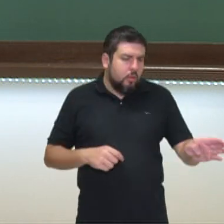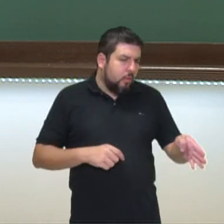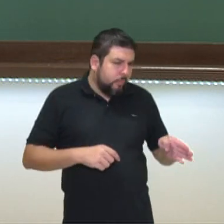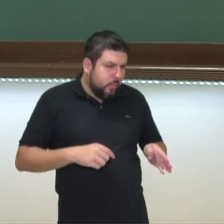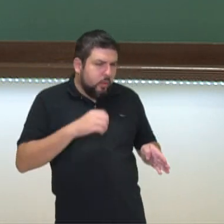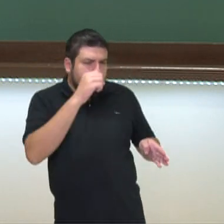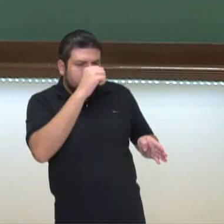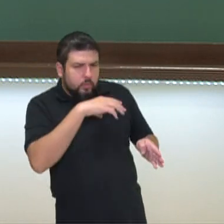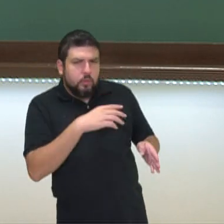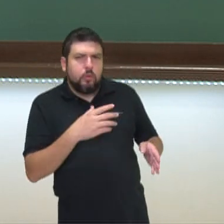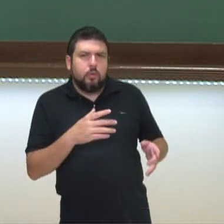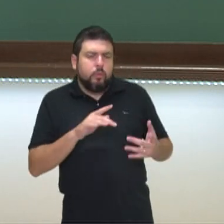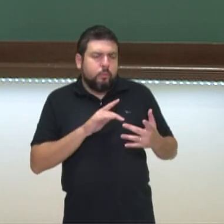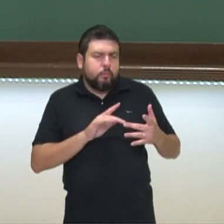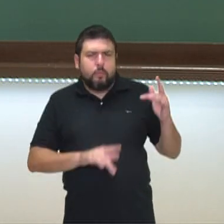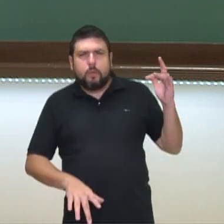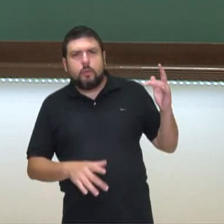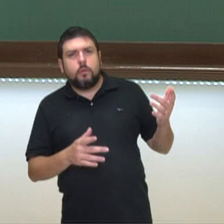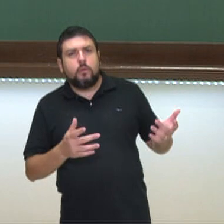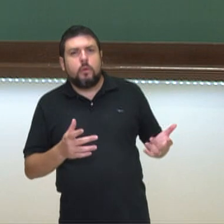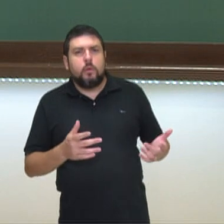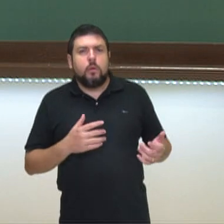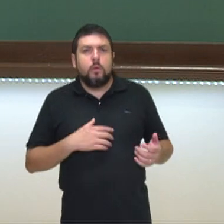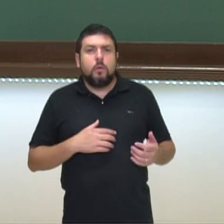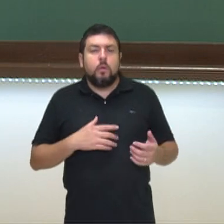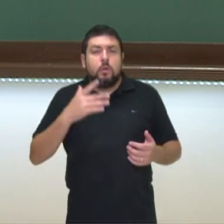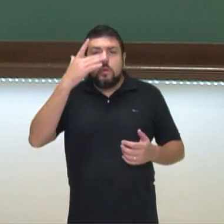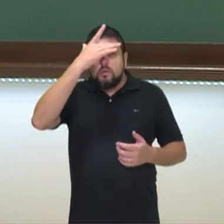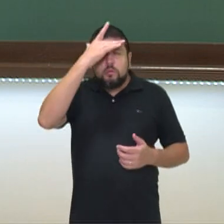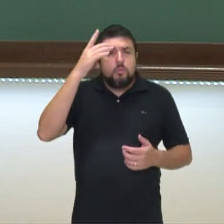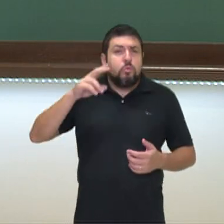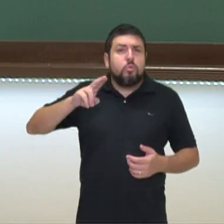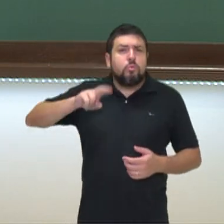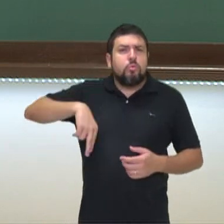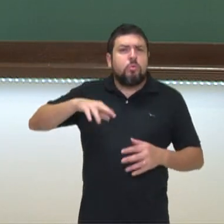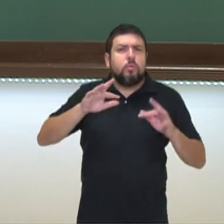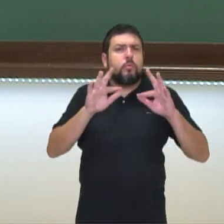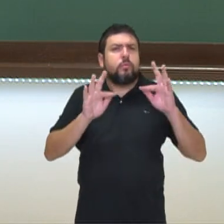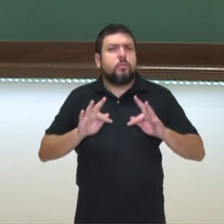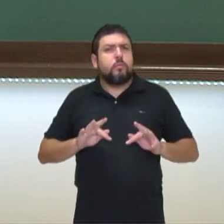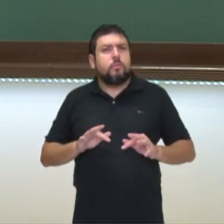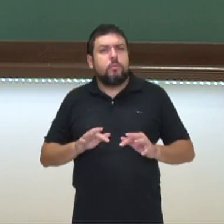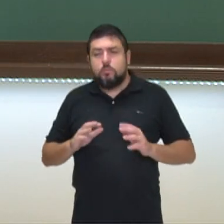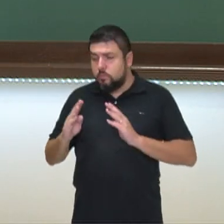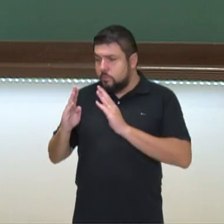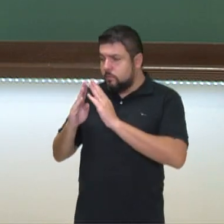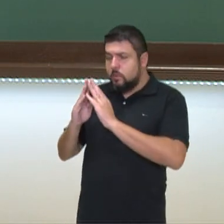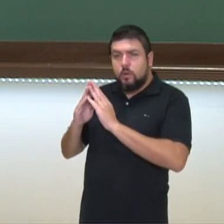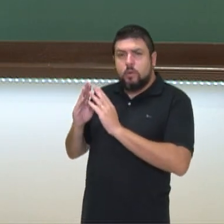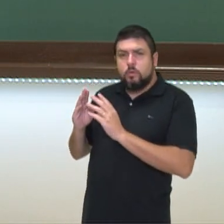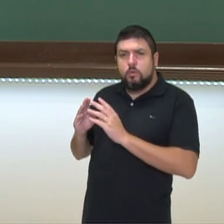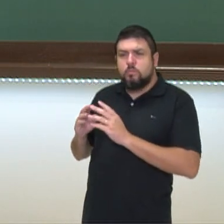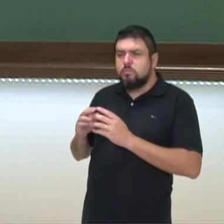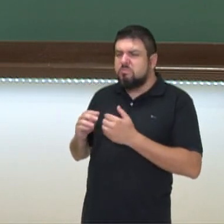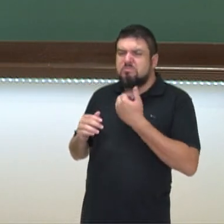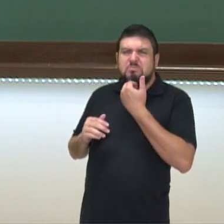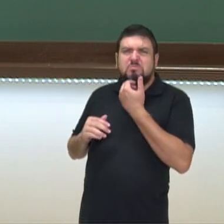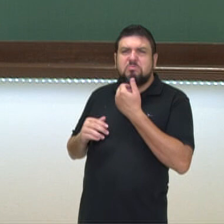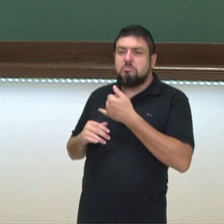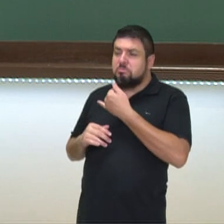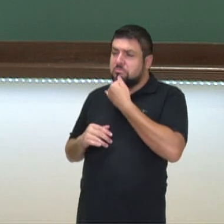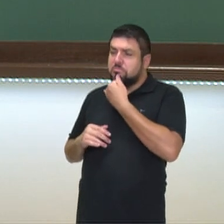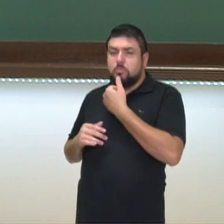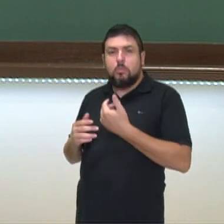desumanos, antissociais. Então, essa pessoa não estava contente no seu lar, não ficou contente em nenhum momento pelos lugares